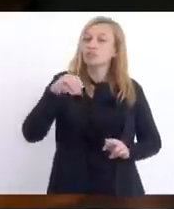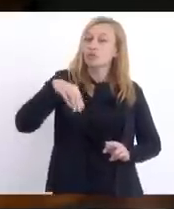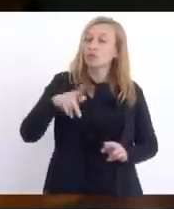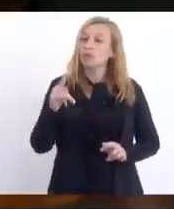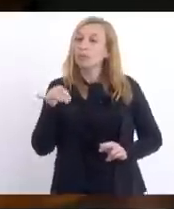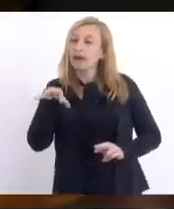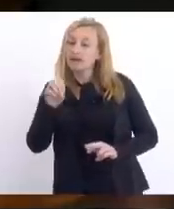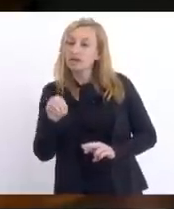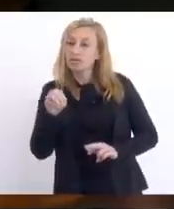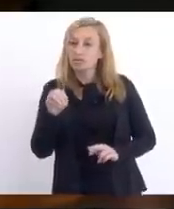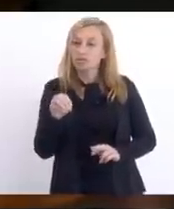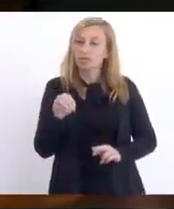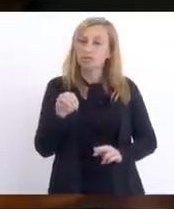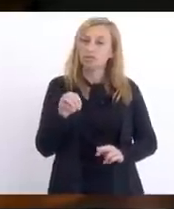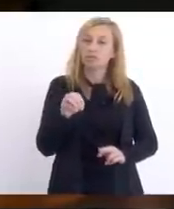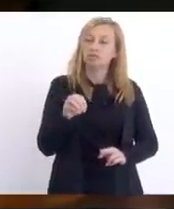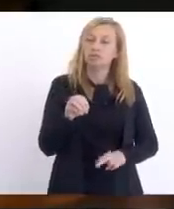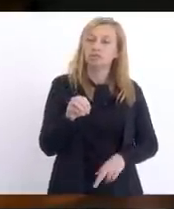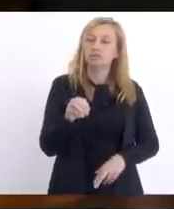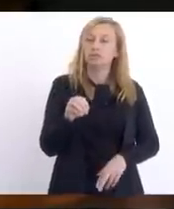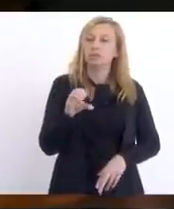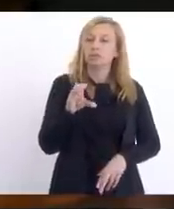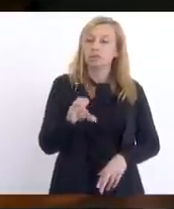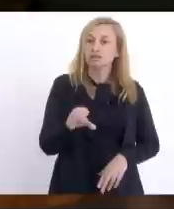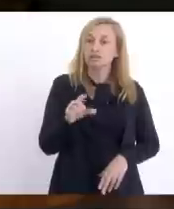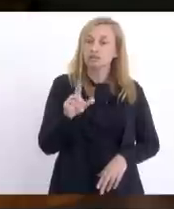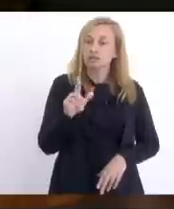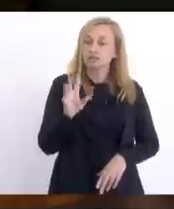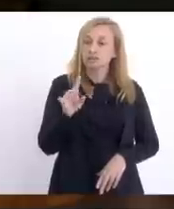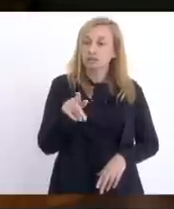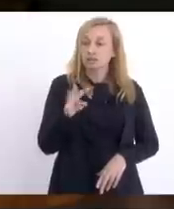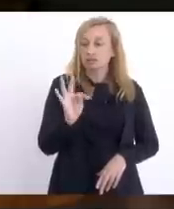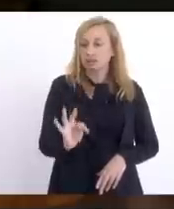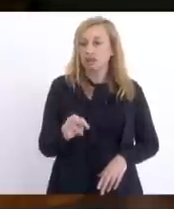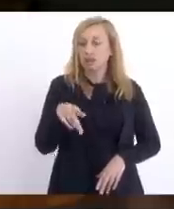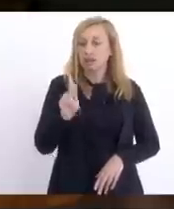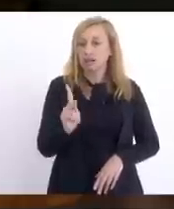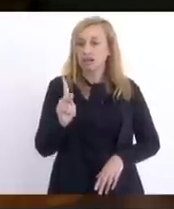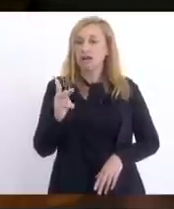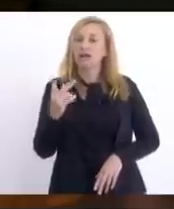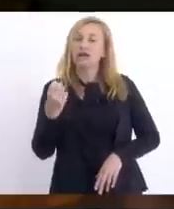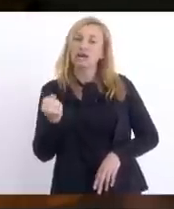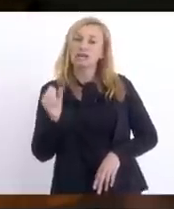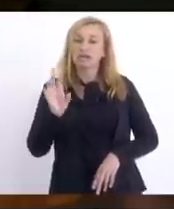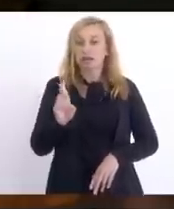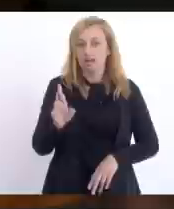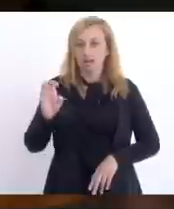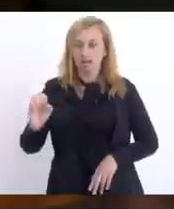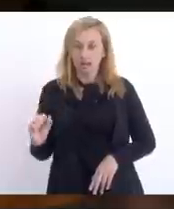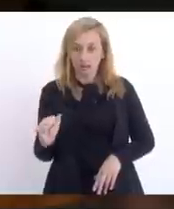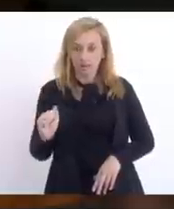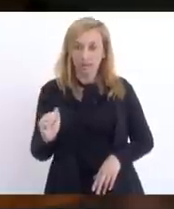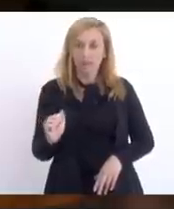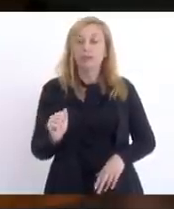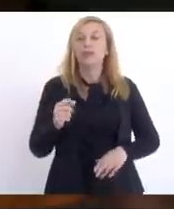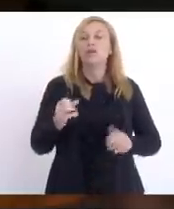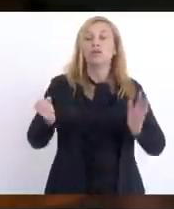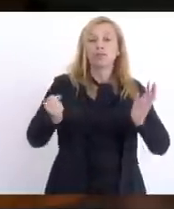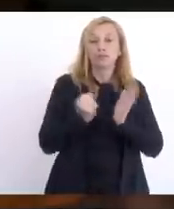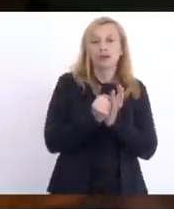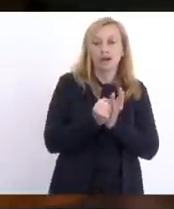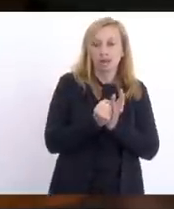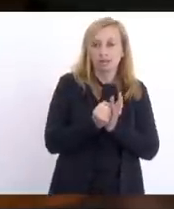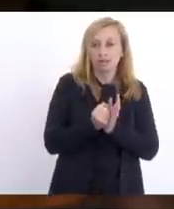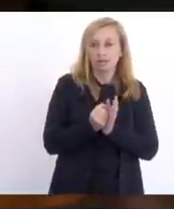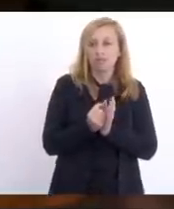siderúrgico TK-CSA, né? É importante dizer que o impacto dessa siderúrgica